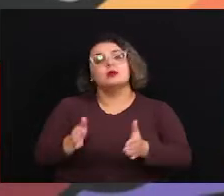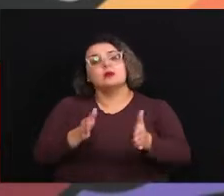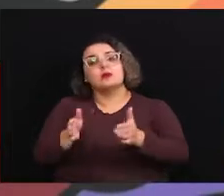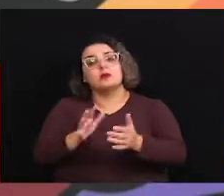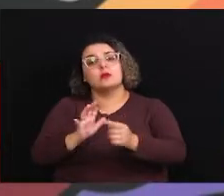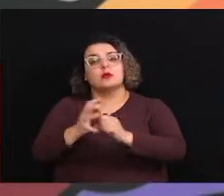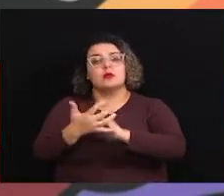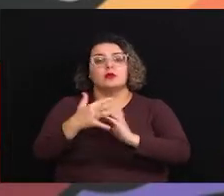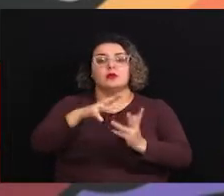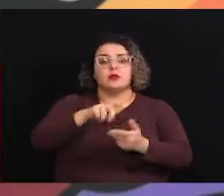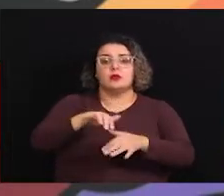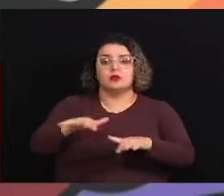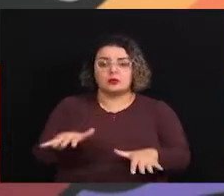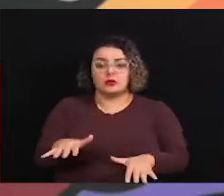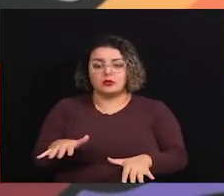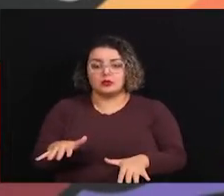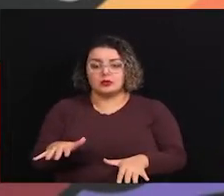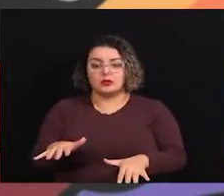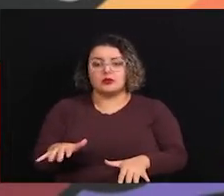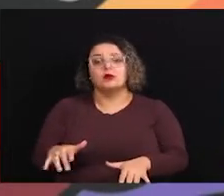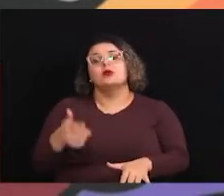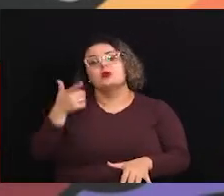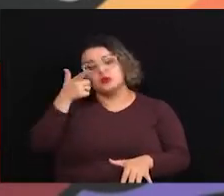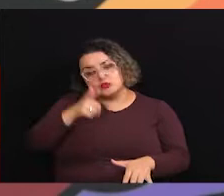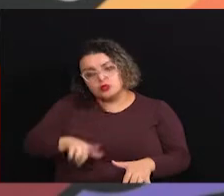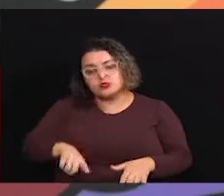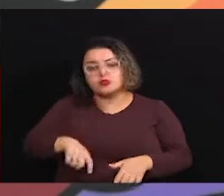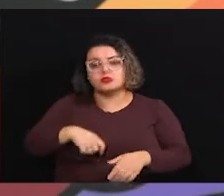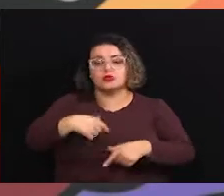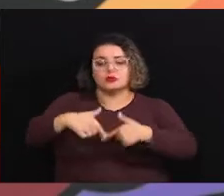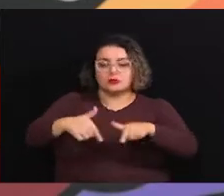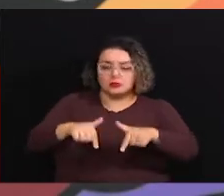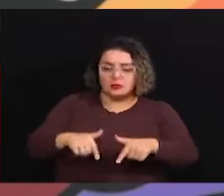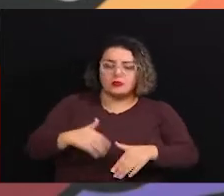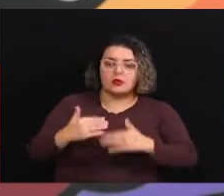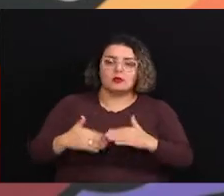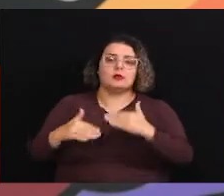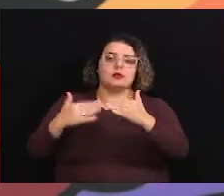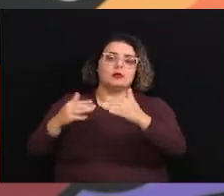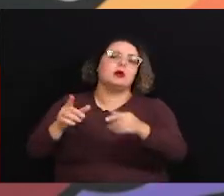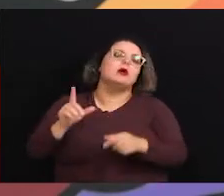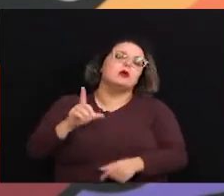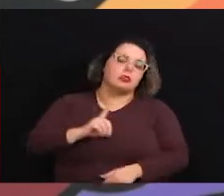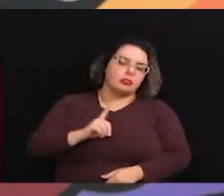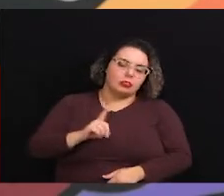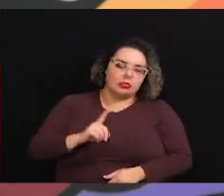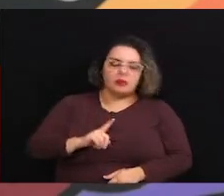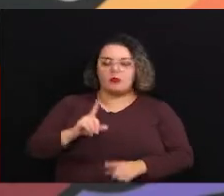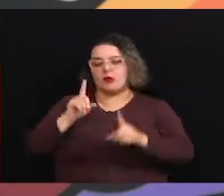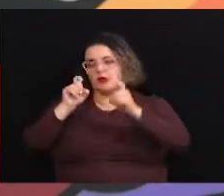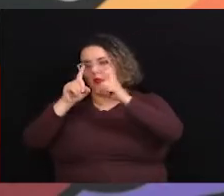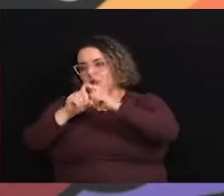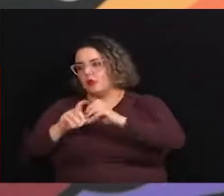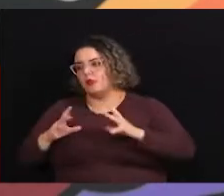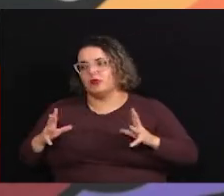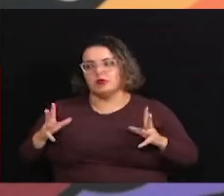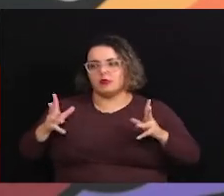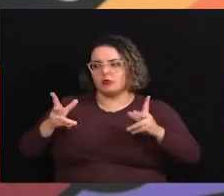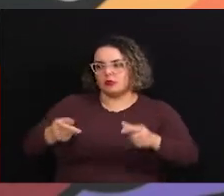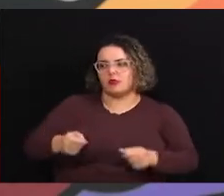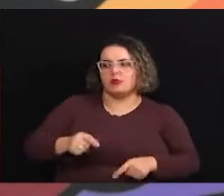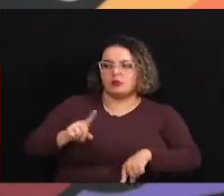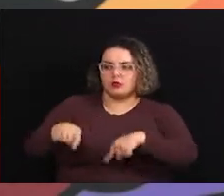em meio à pandemia, você não deixou de trabalhar, de produzir. Você, claro, teve a dificuldade, né, assim